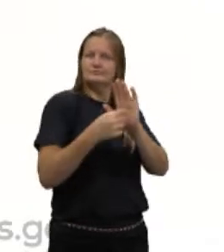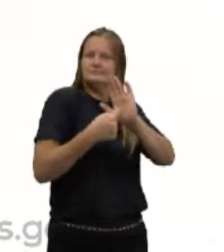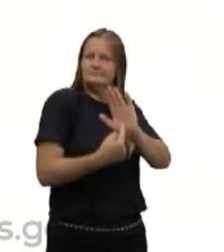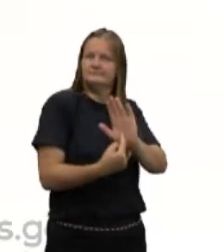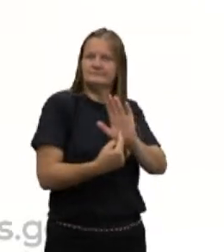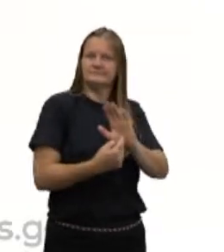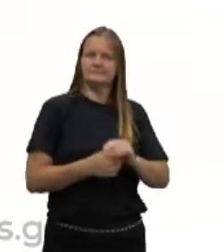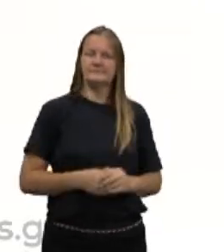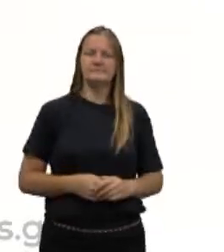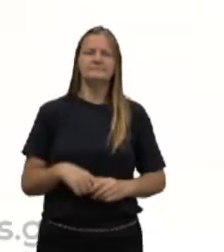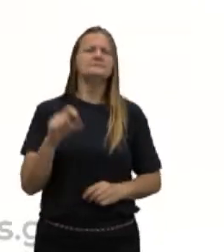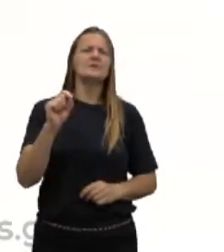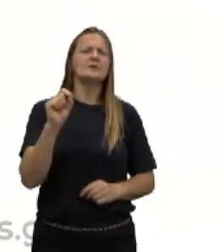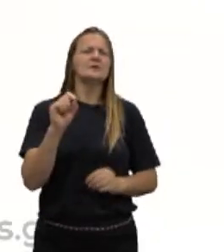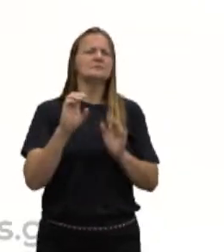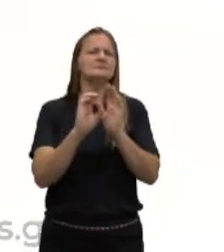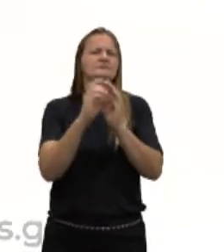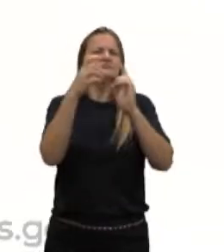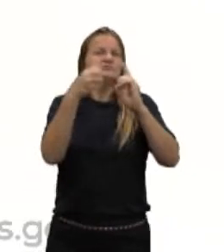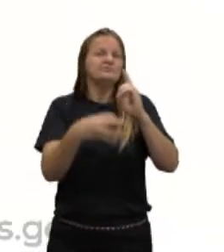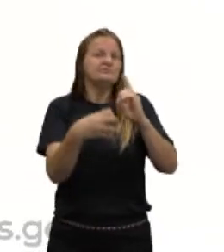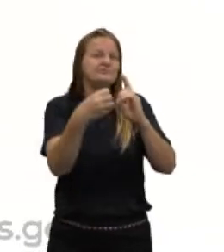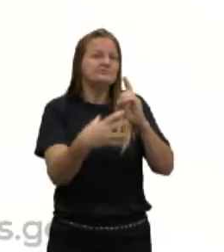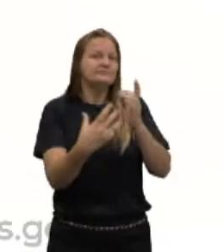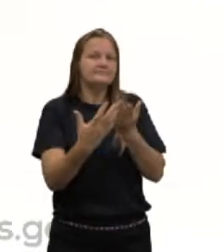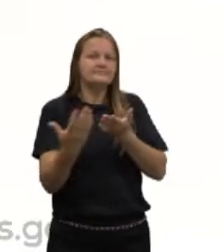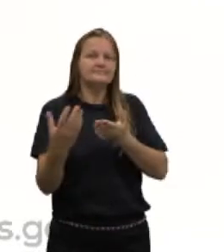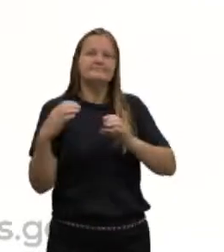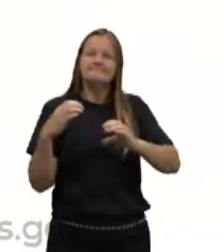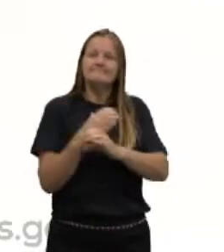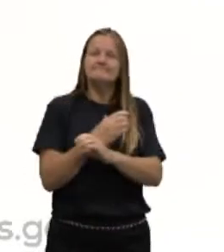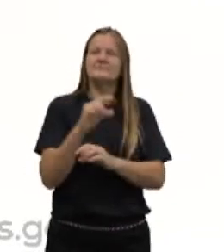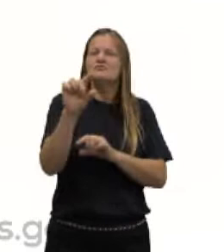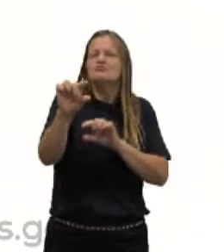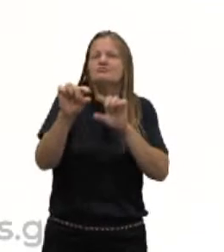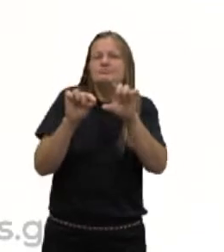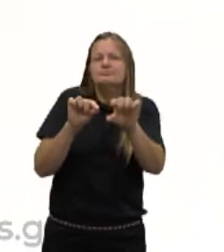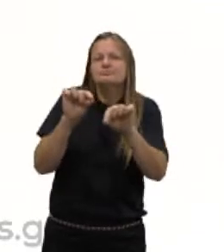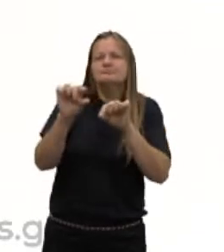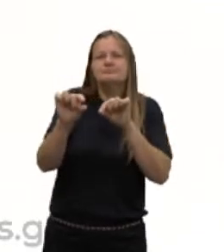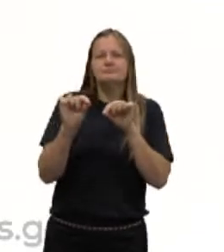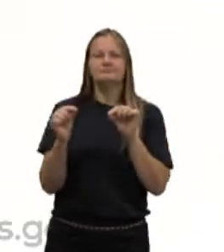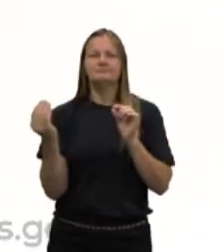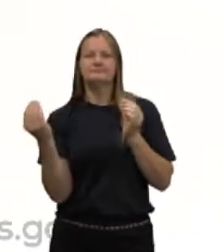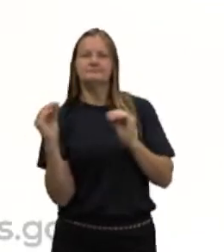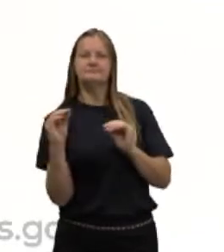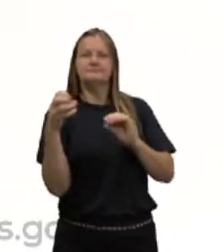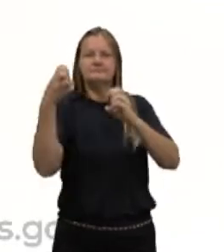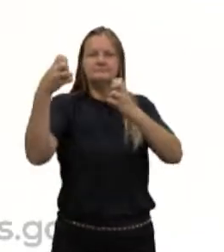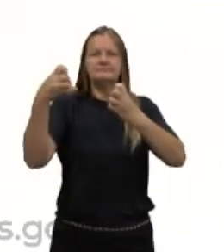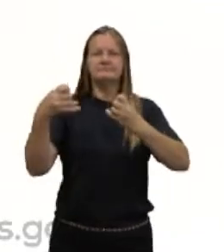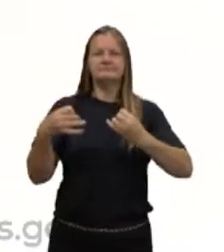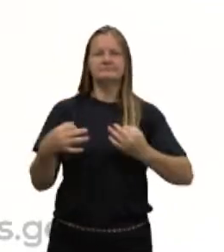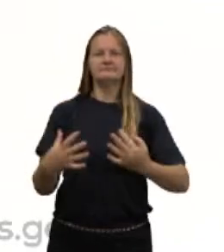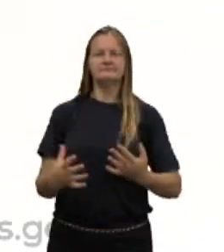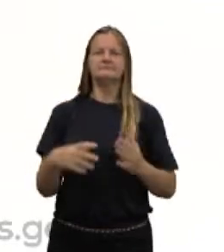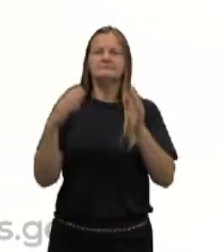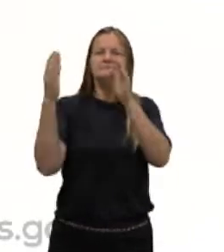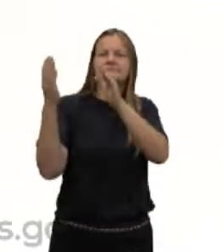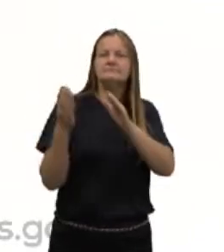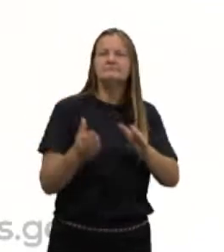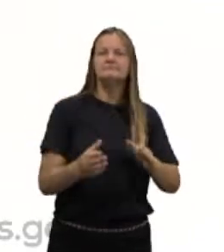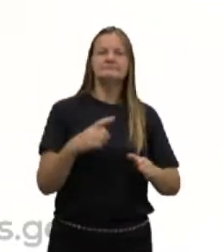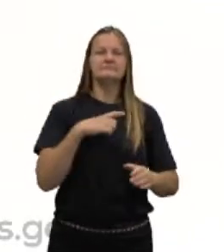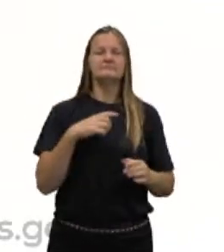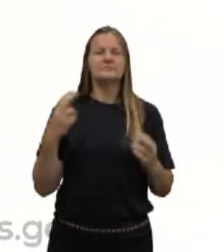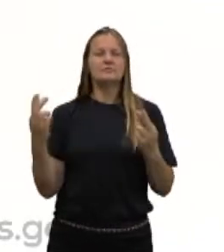paralelismo. Dessa definição inteira, eu selecionei, né, uma explicação que o paralelismo vai